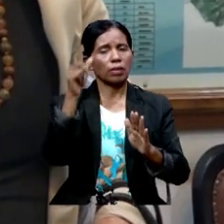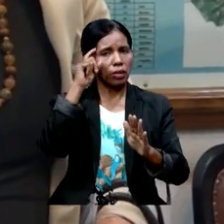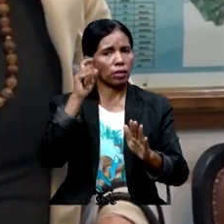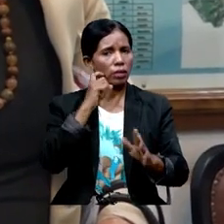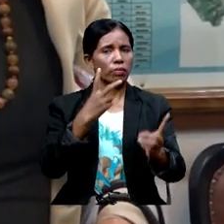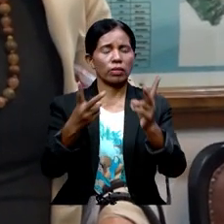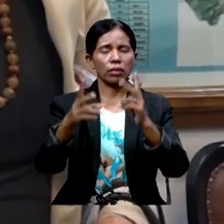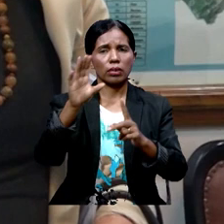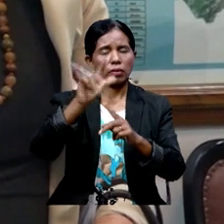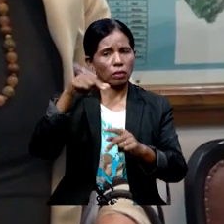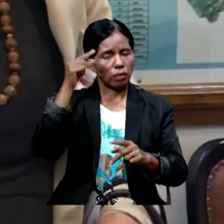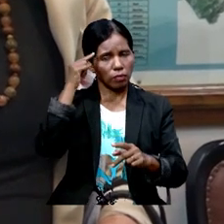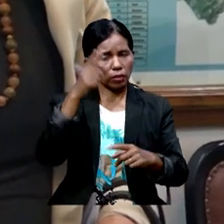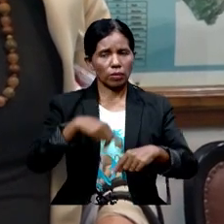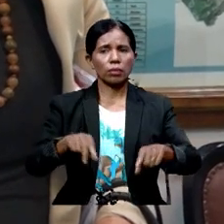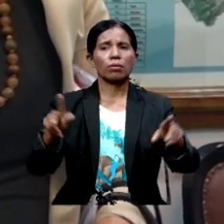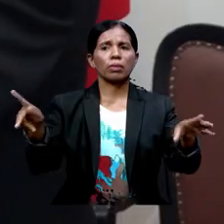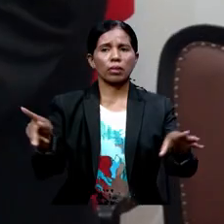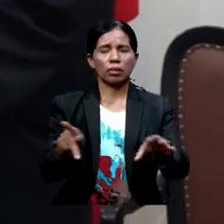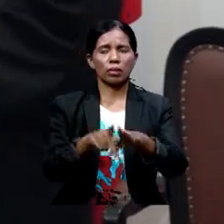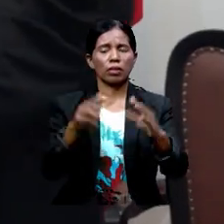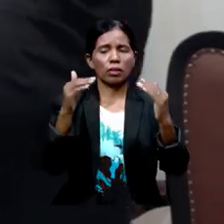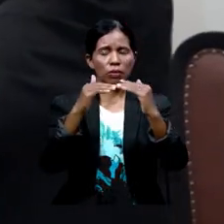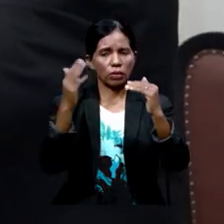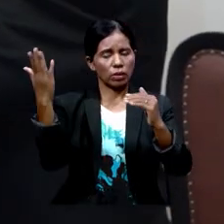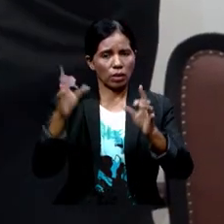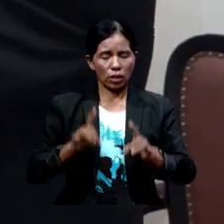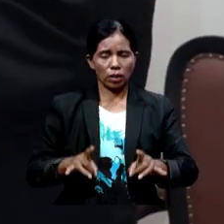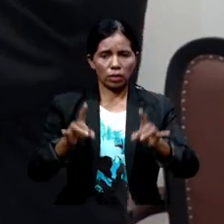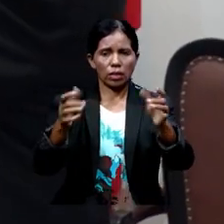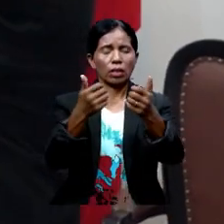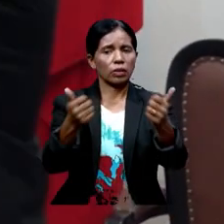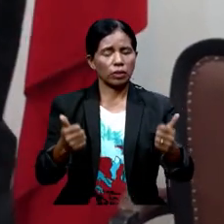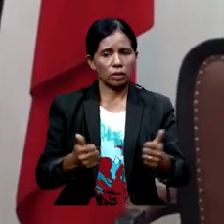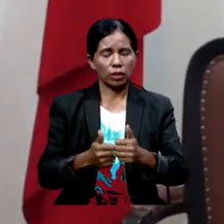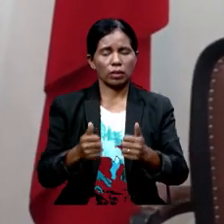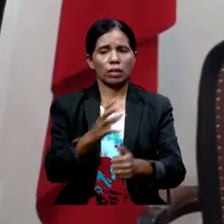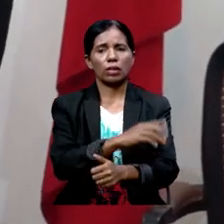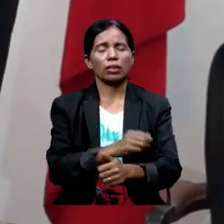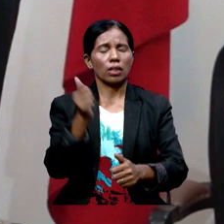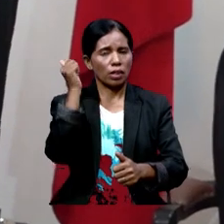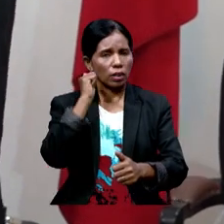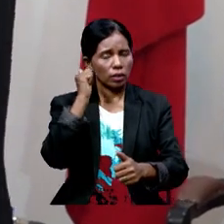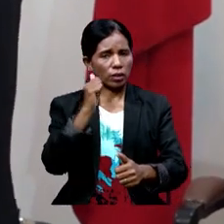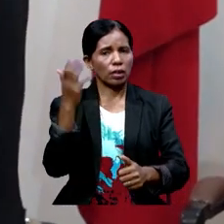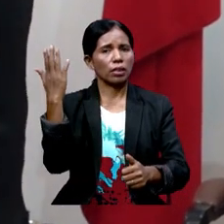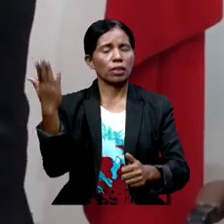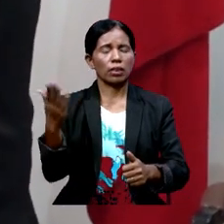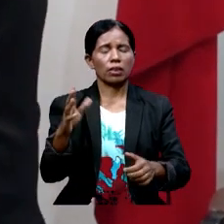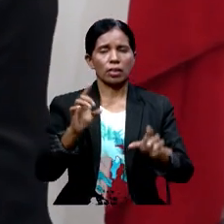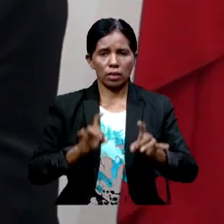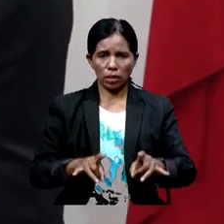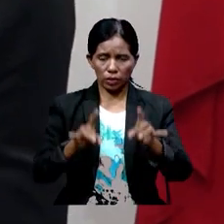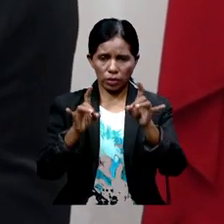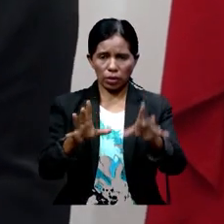visita chefe governo União, onde participa Simeira Austrália, Associação Nação Sudeste Asiático ASEAN, e a Melbourne